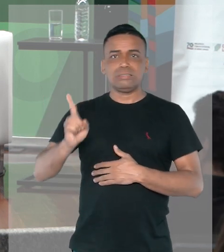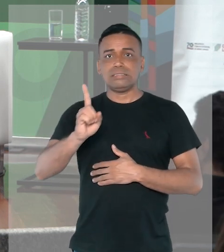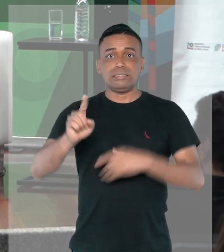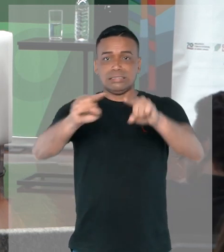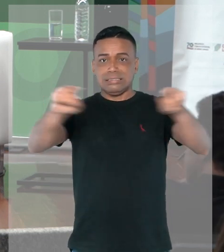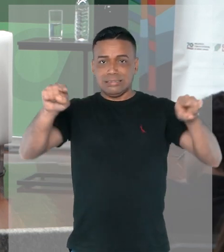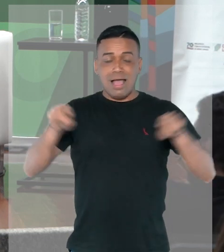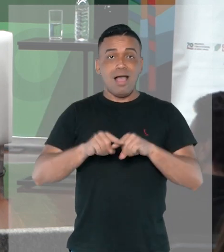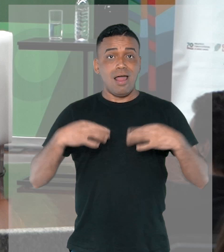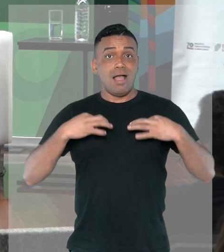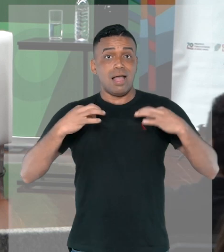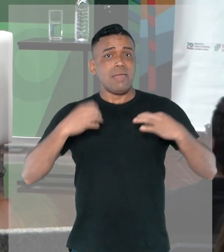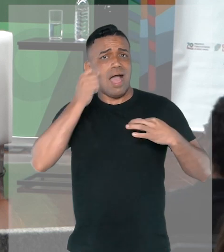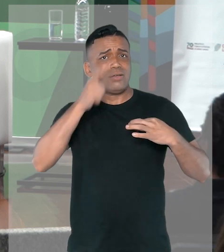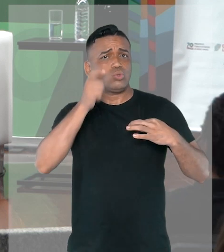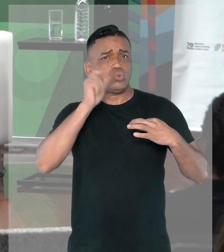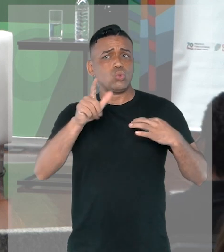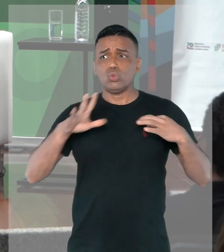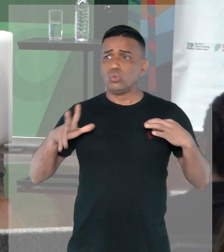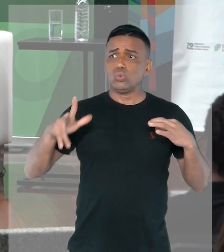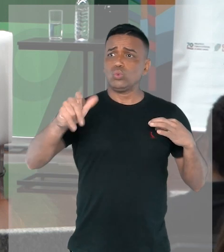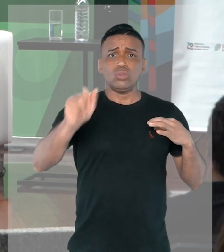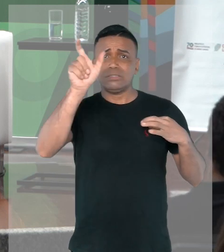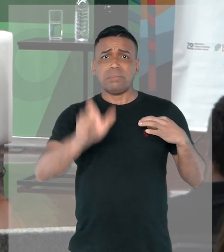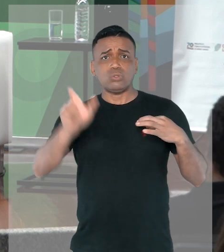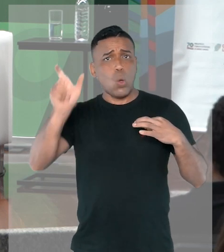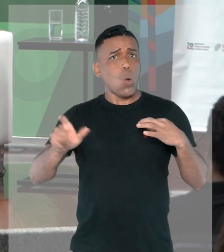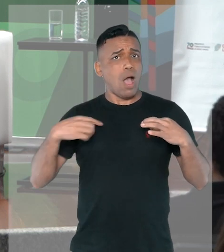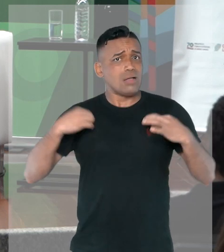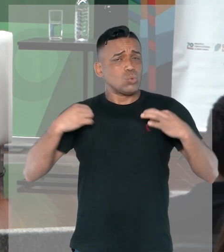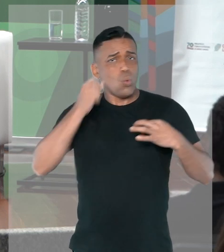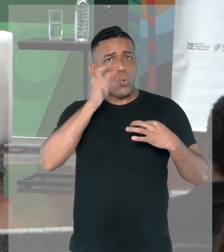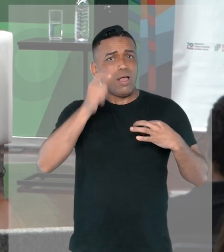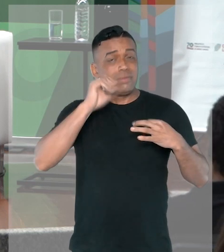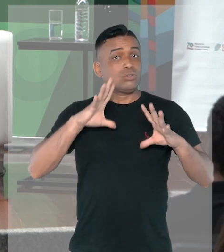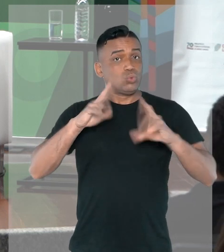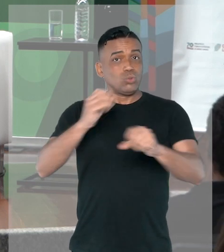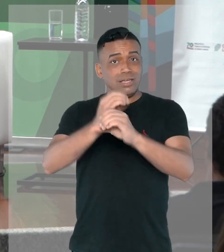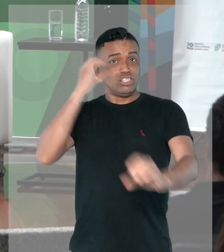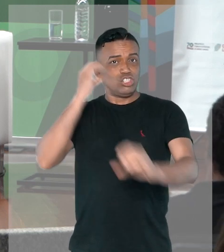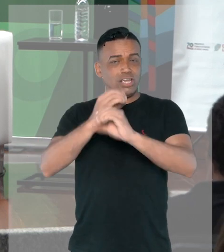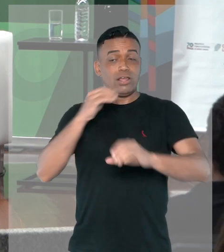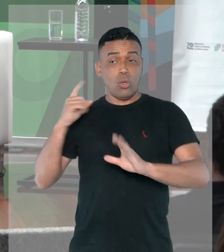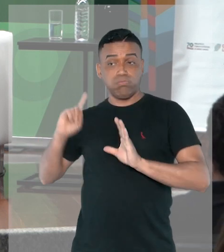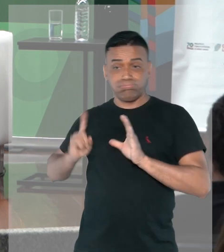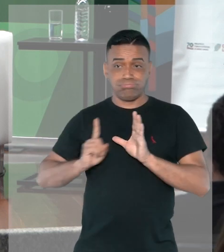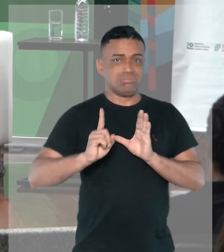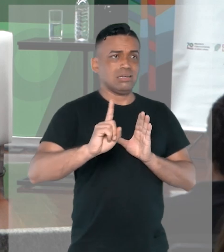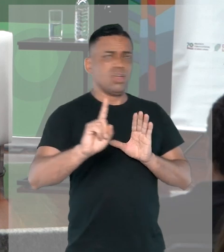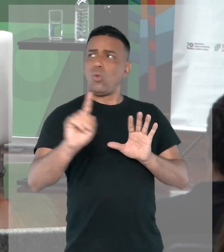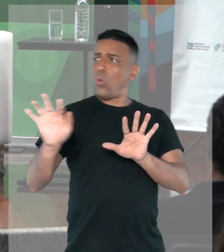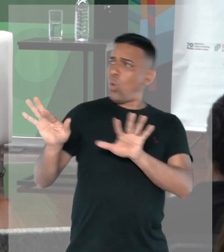todos camisa azul, não sei porquê, todos usavam uma camisa azul daquela sala, todos engenheiros. Na hora que eu entrei,